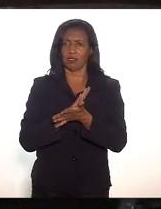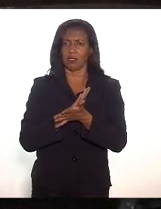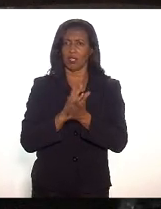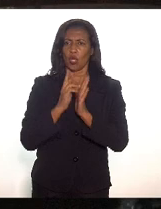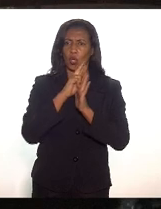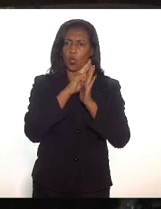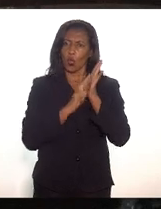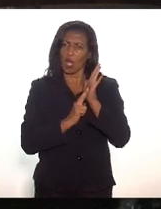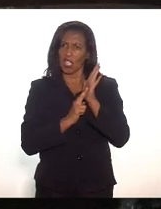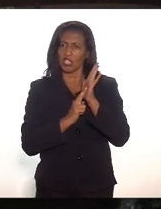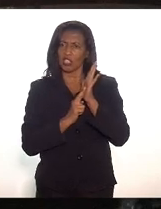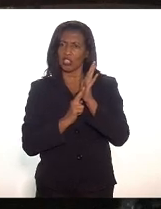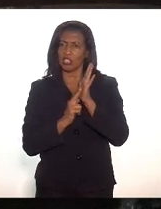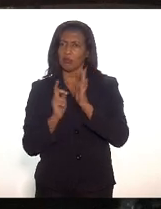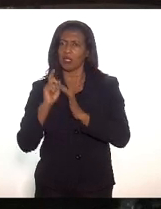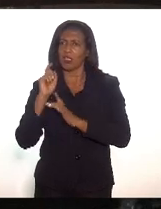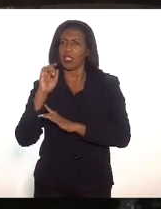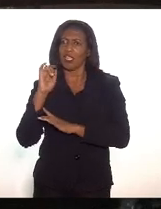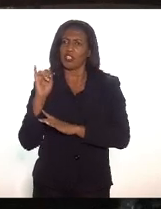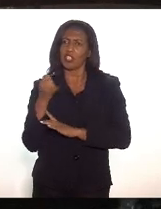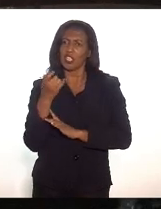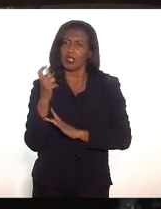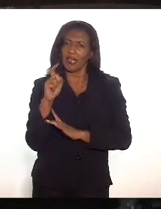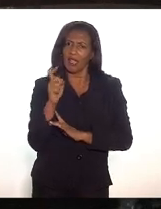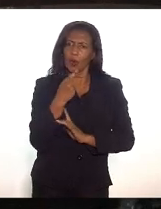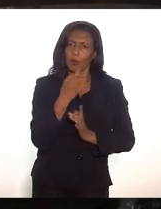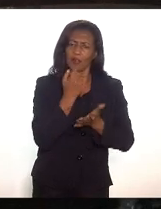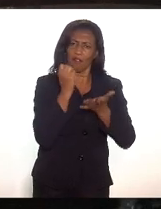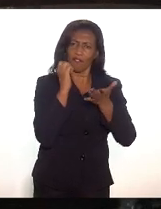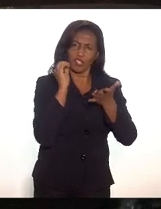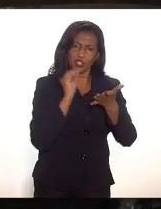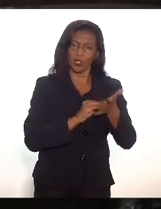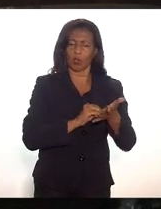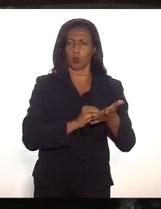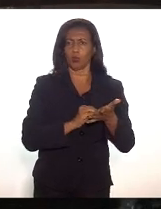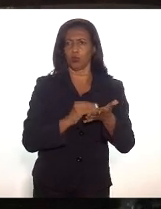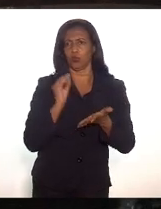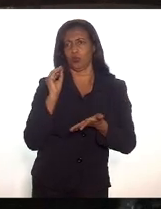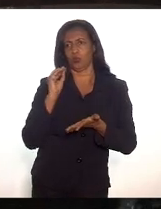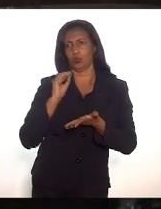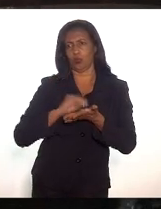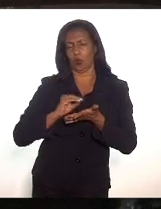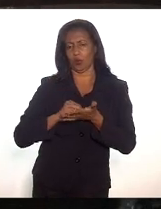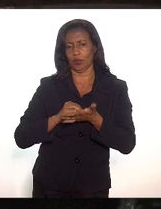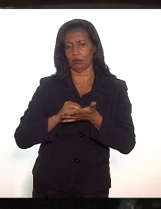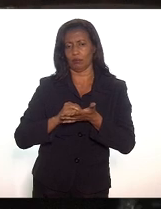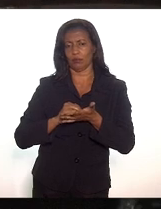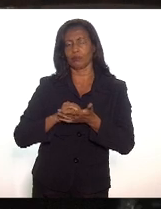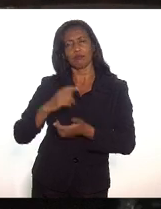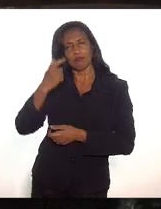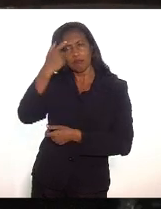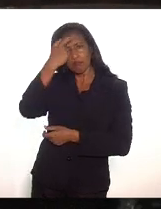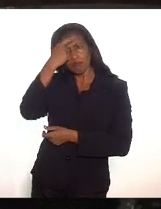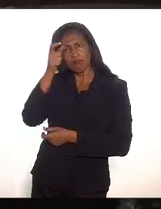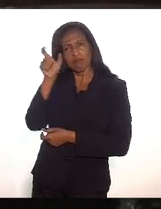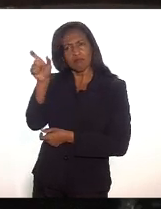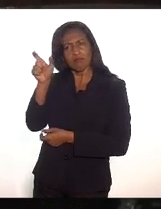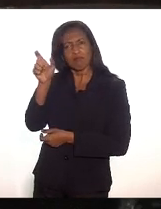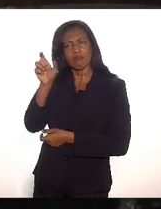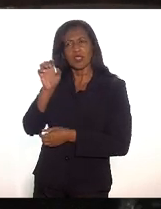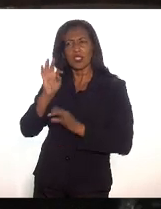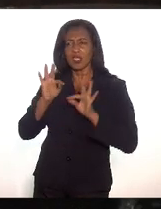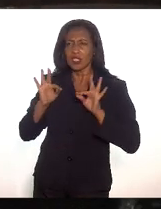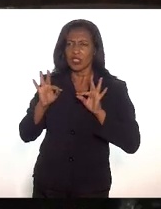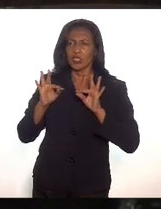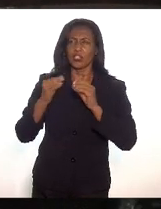de recuperação fiscal. O bom senso de Vossa Excelência